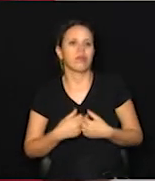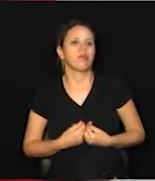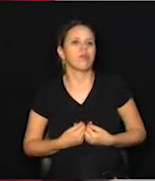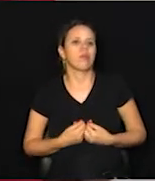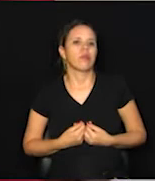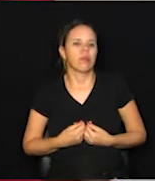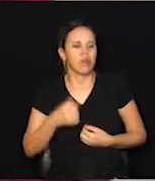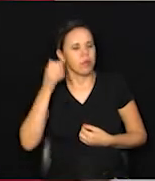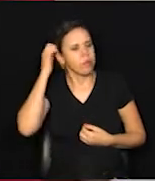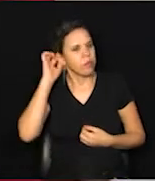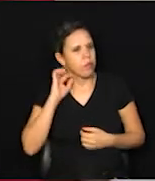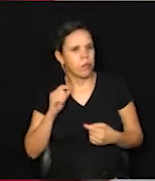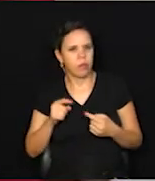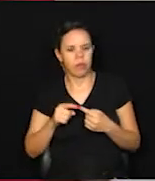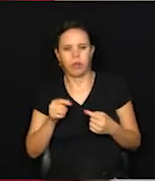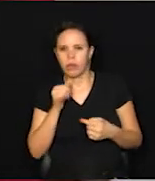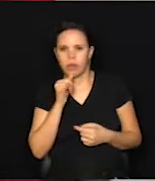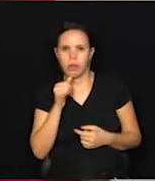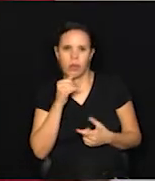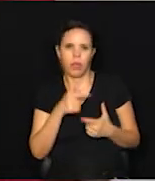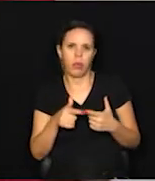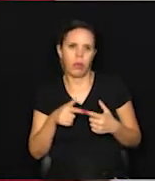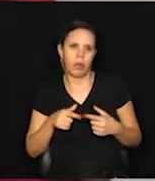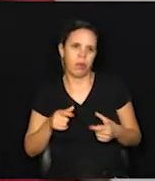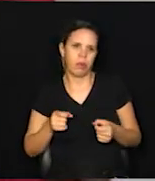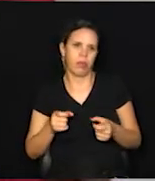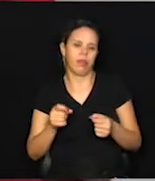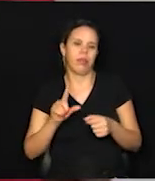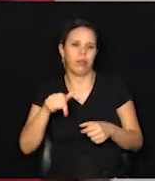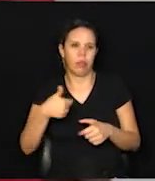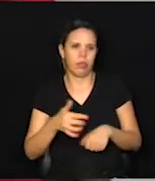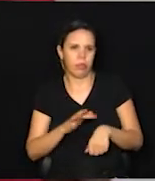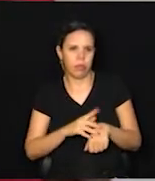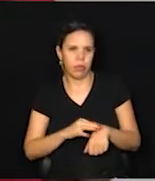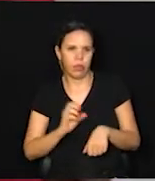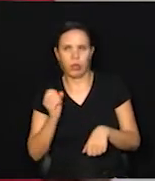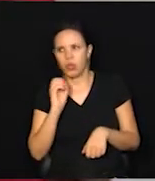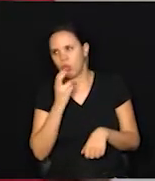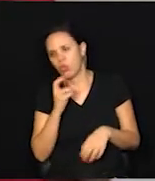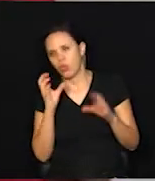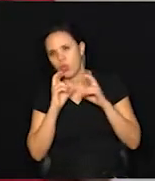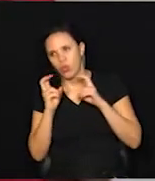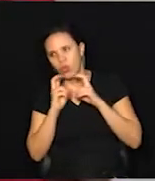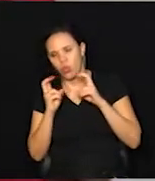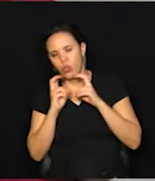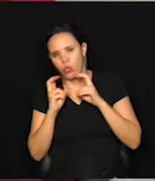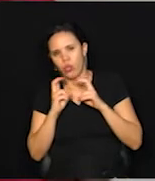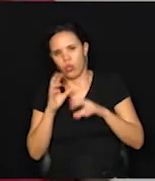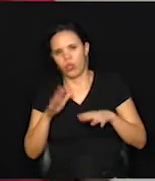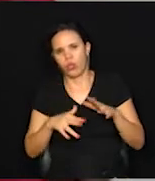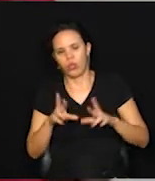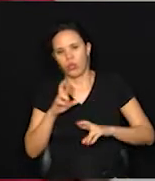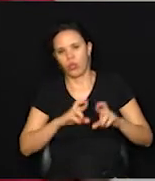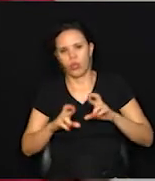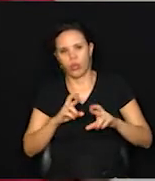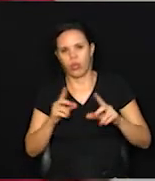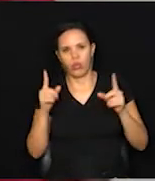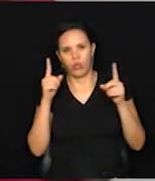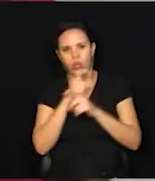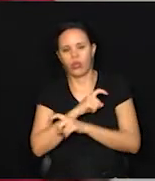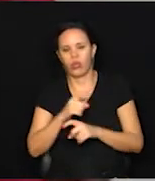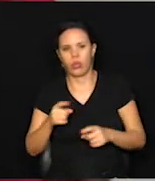sejam relacionados a casos oncológicos, pós-traumas ou emergências. Então, os exames de alta complexidade,